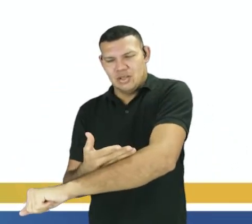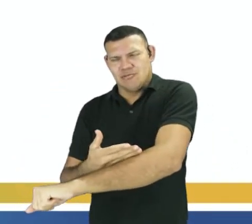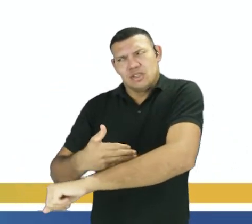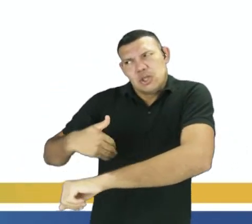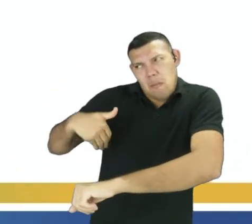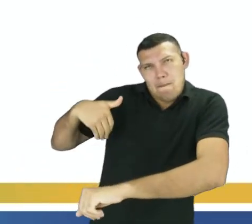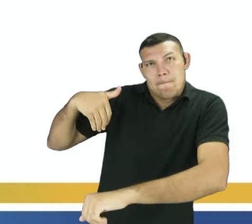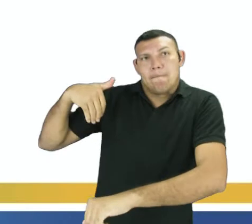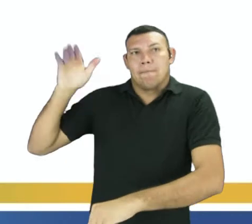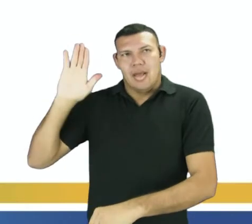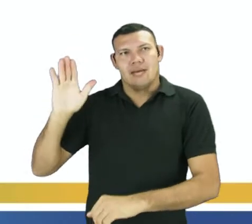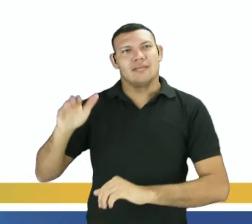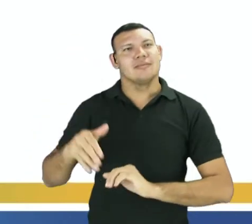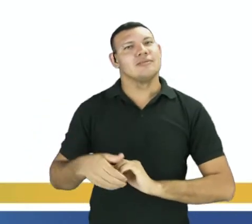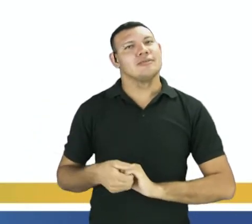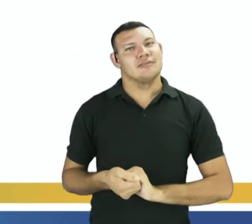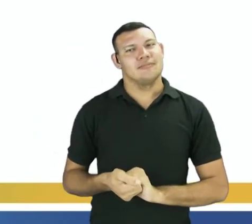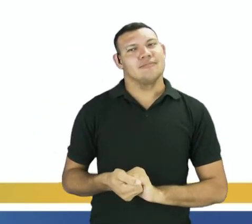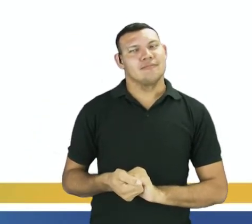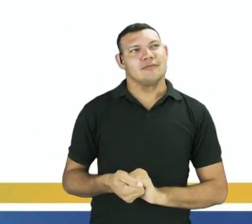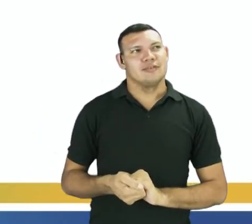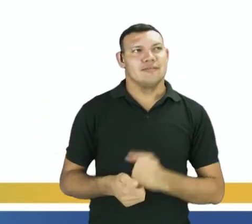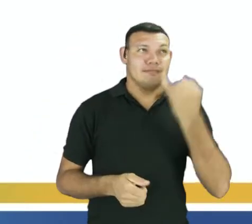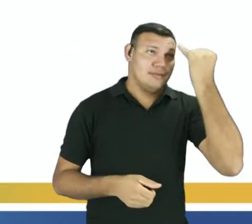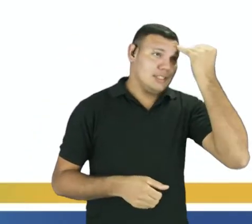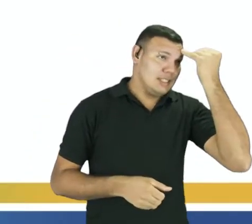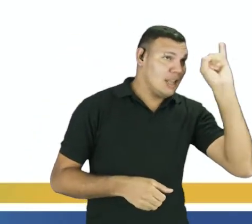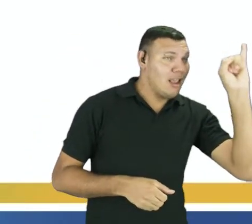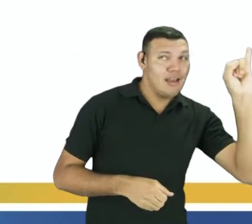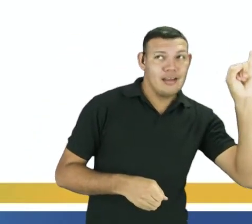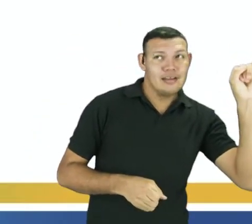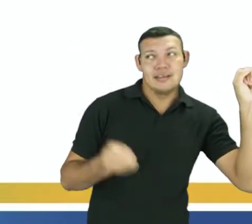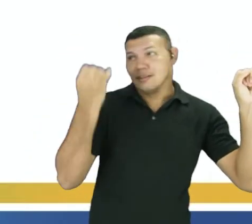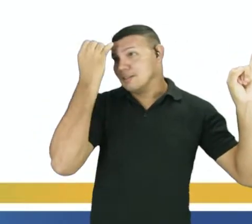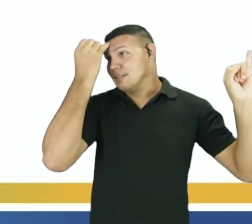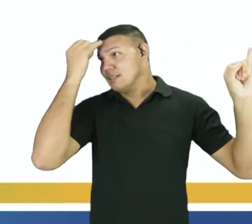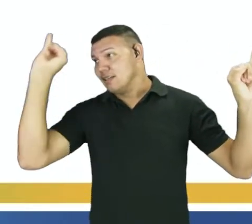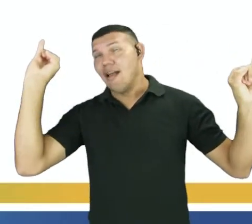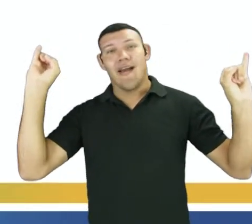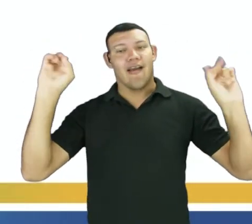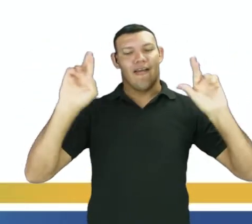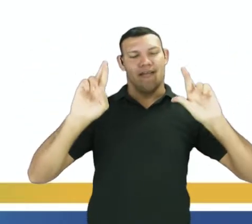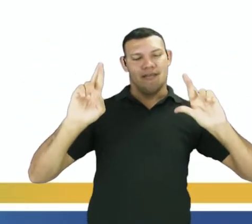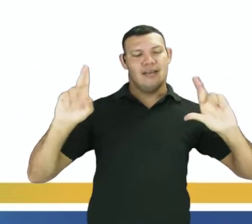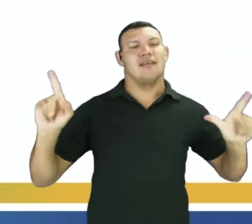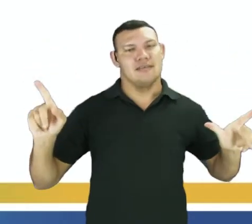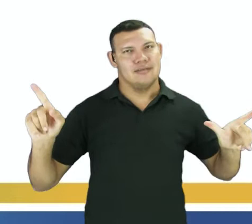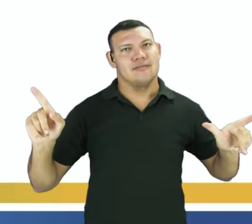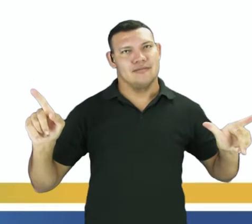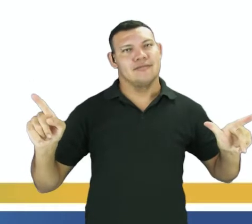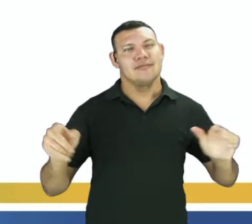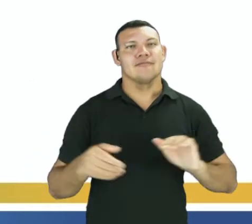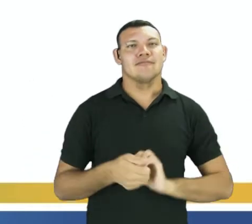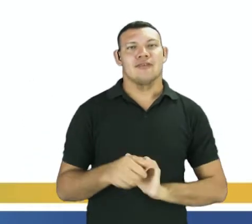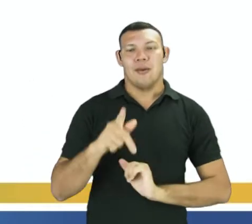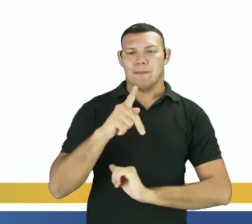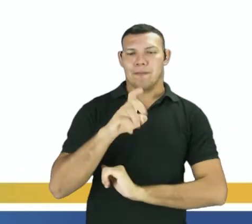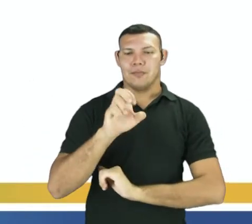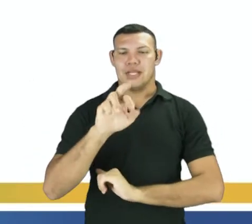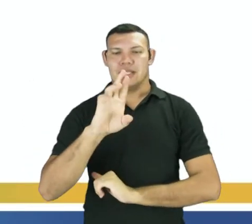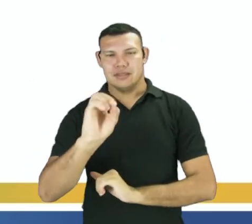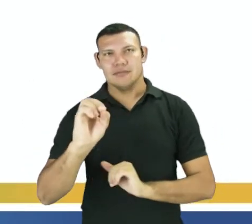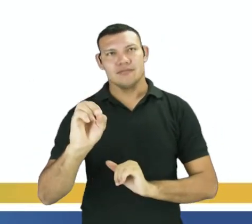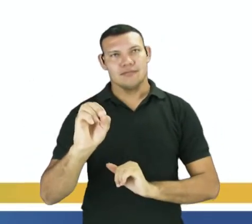bonita. Olha só esse contraste, é uma ideia e outra. E este perro funciona como o nosso mas, certo? Esta casa es